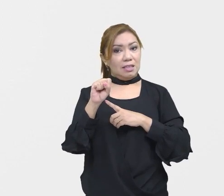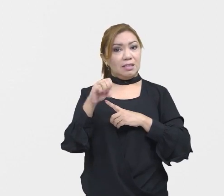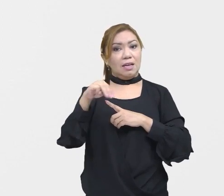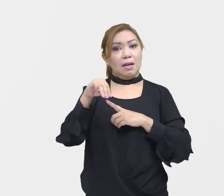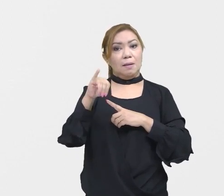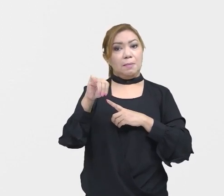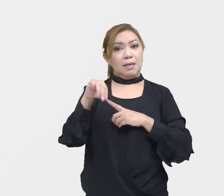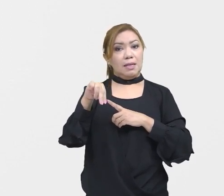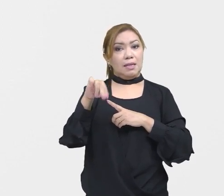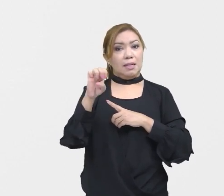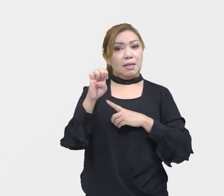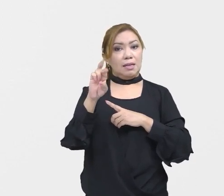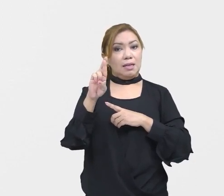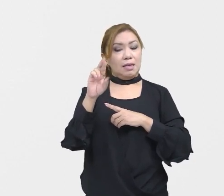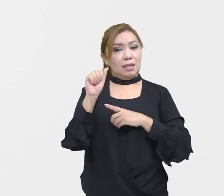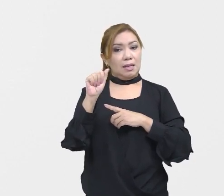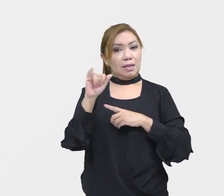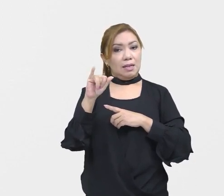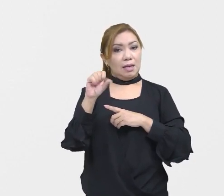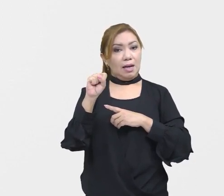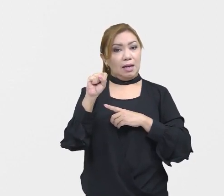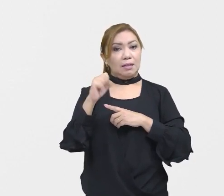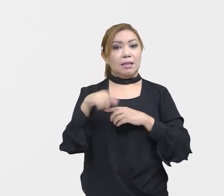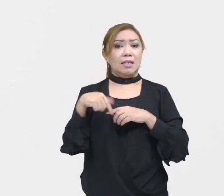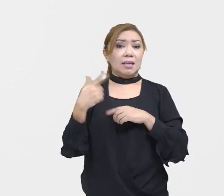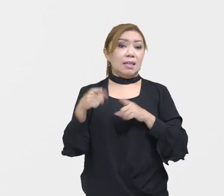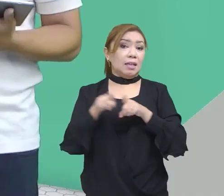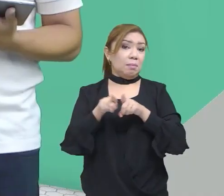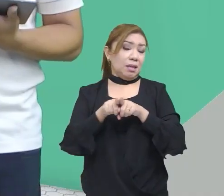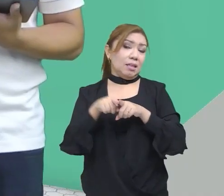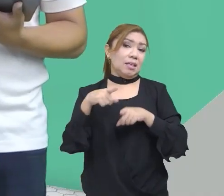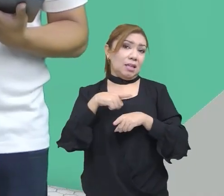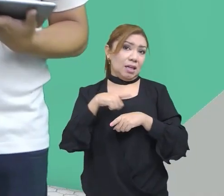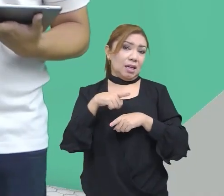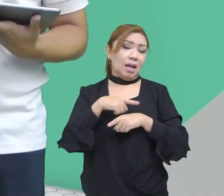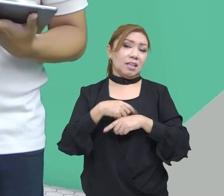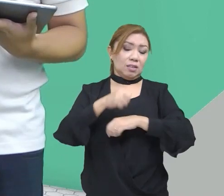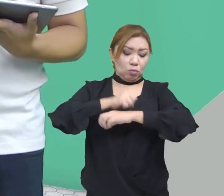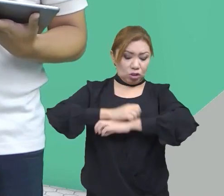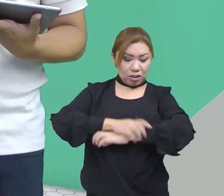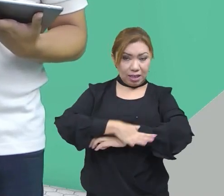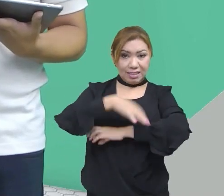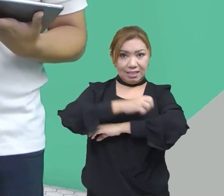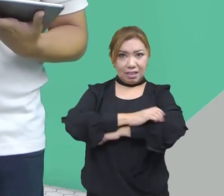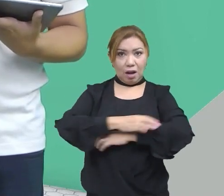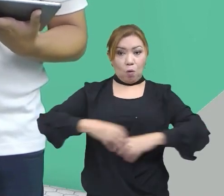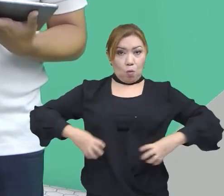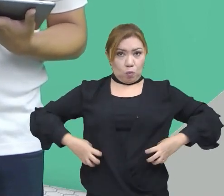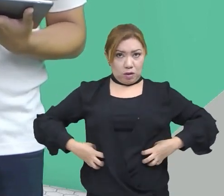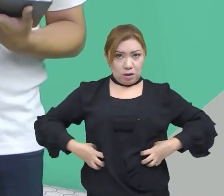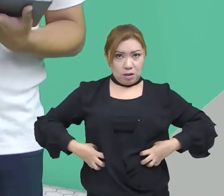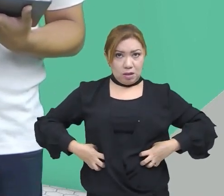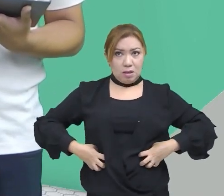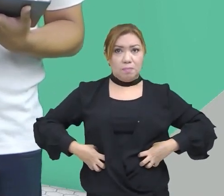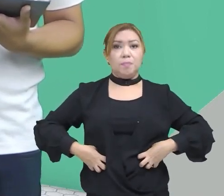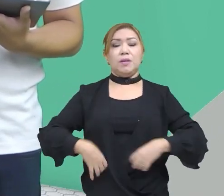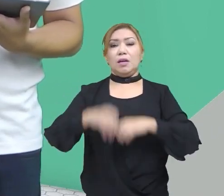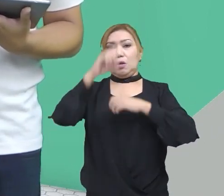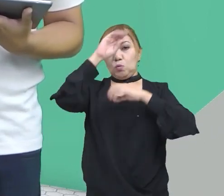corpo utilizando os rins. Então, vocês lembram como é importante os rins, né, para a nossa